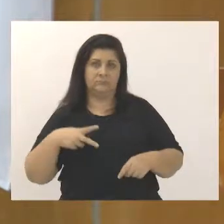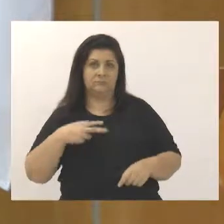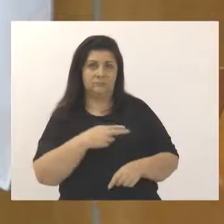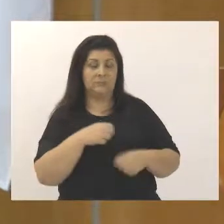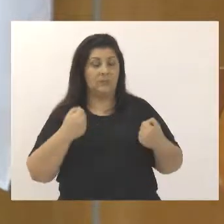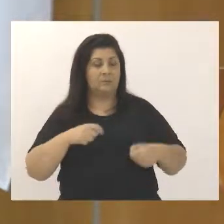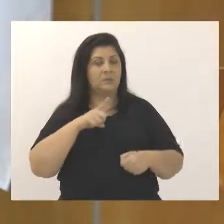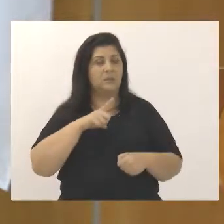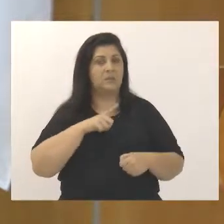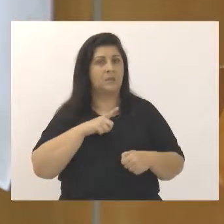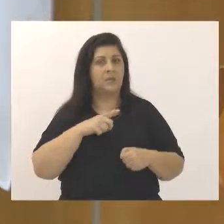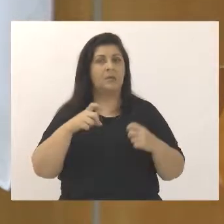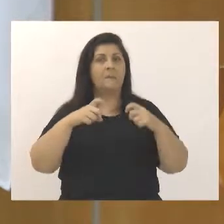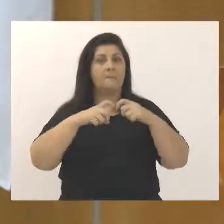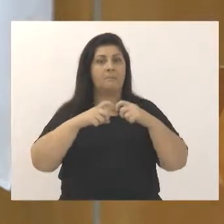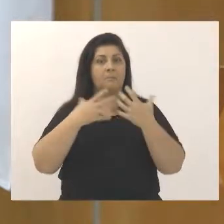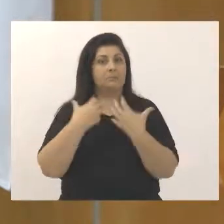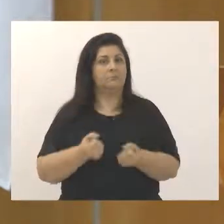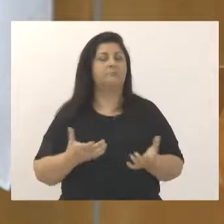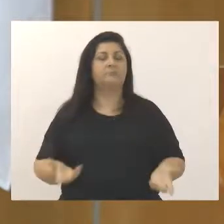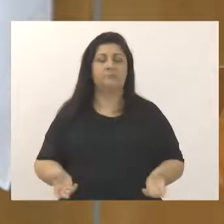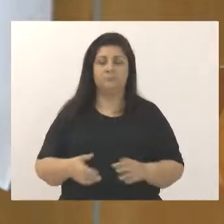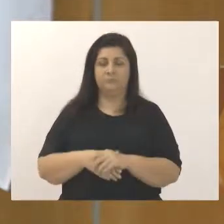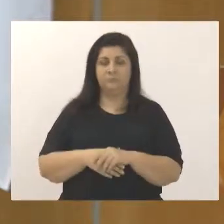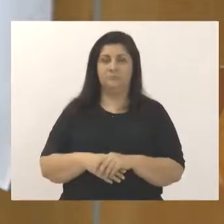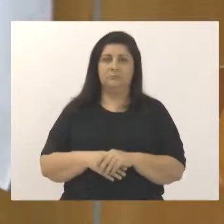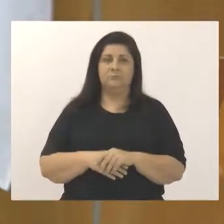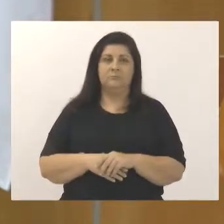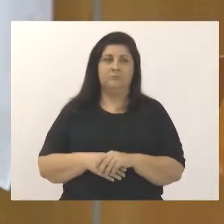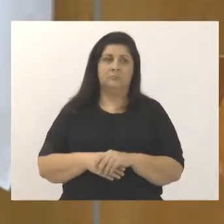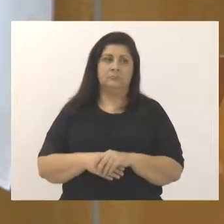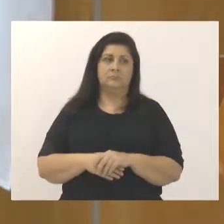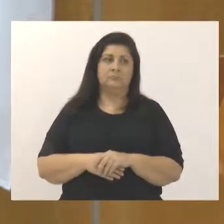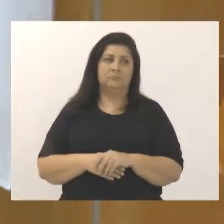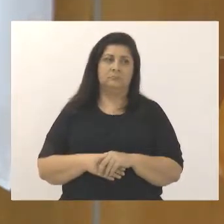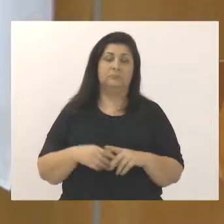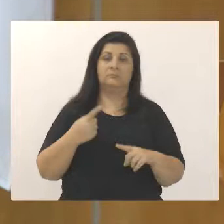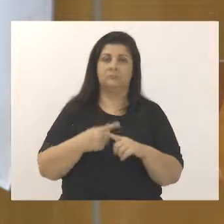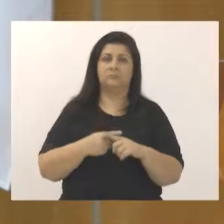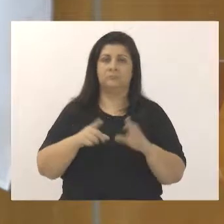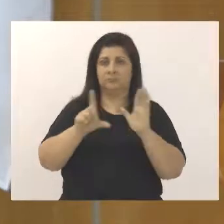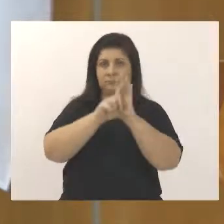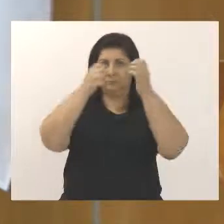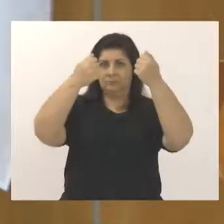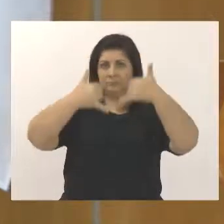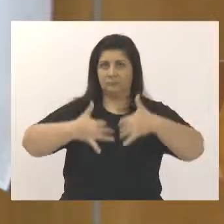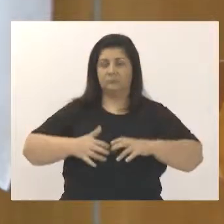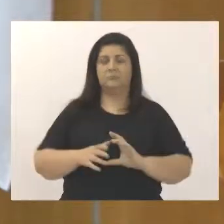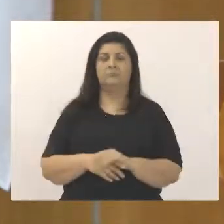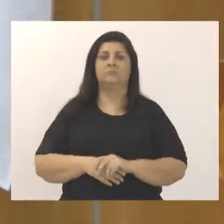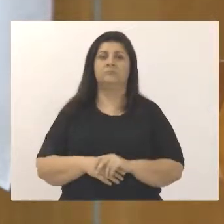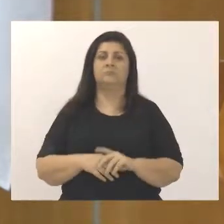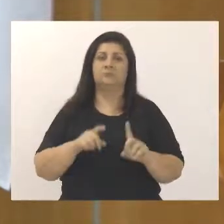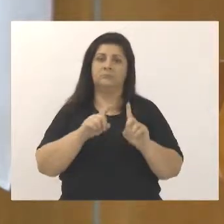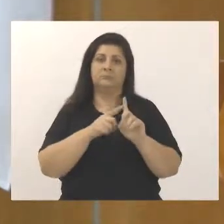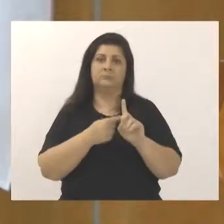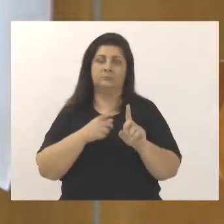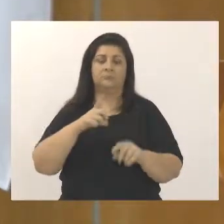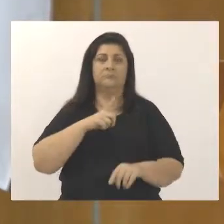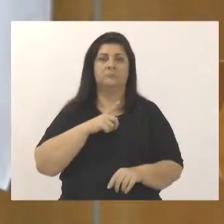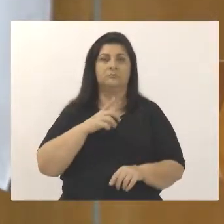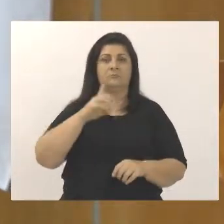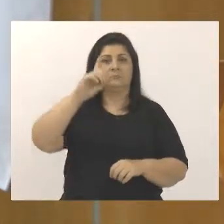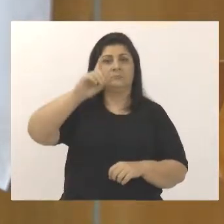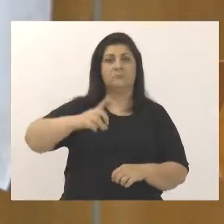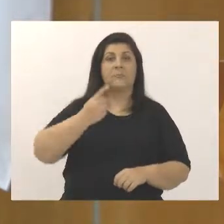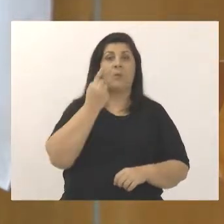médico responsável. Porque porque na lei fala que a gestante ela tem direito a um